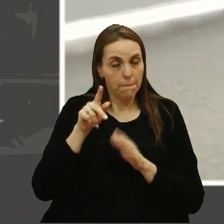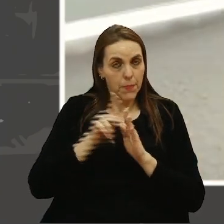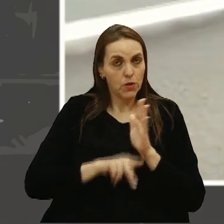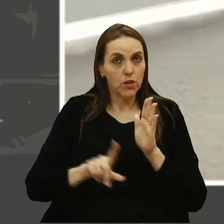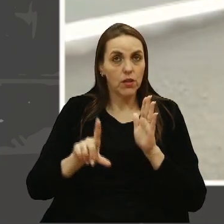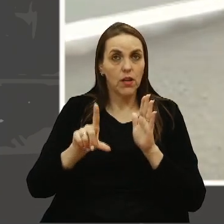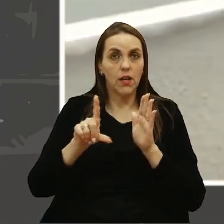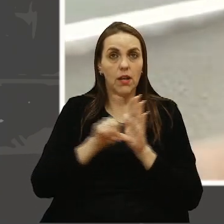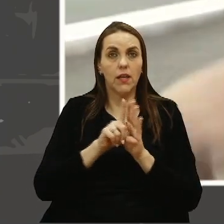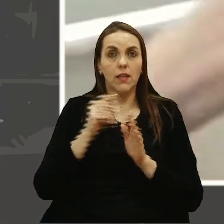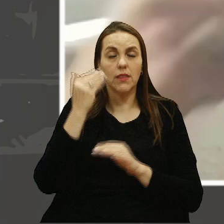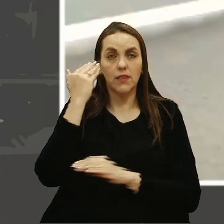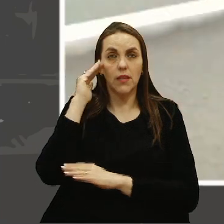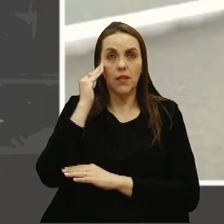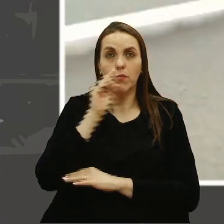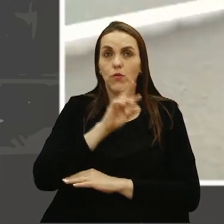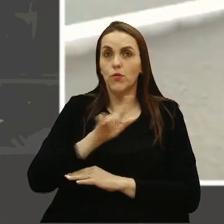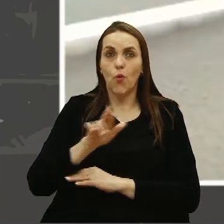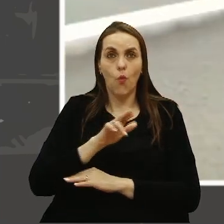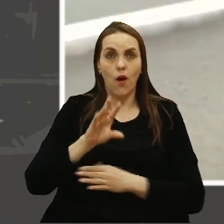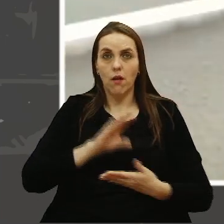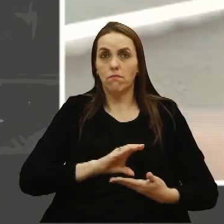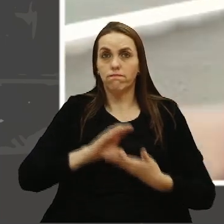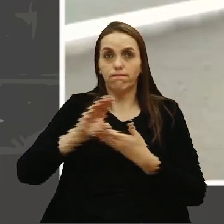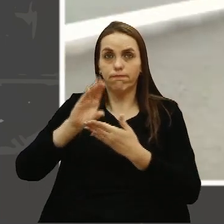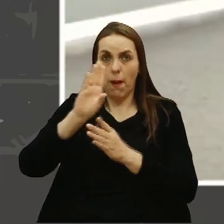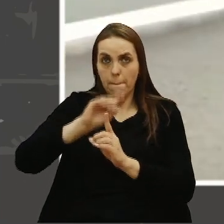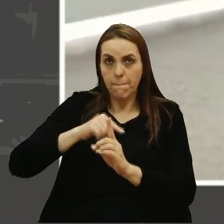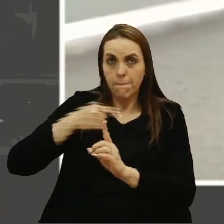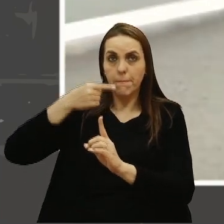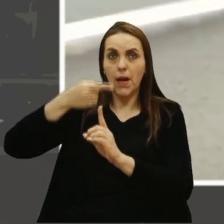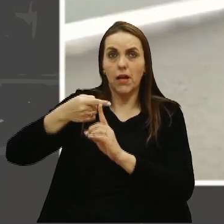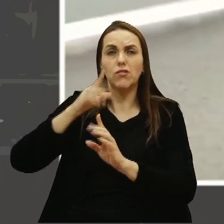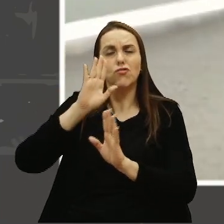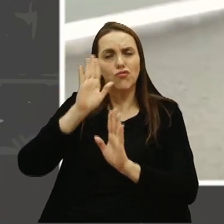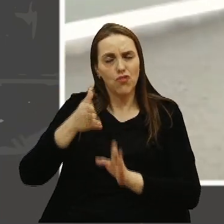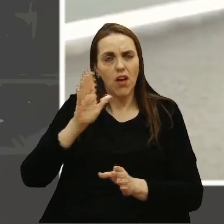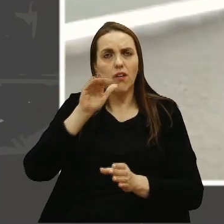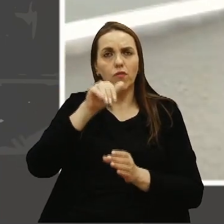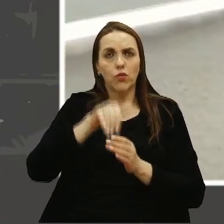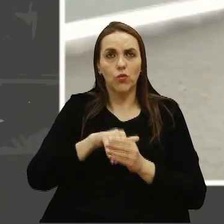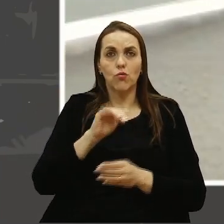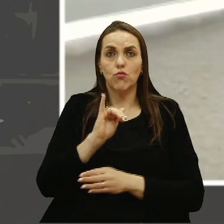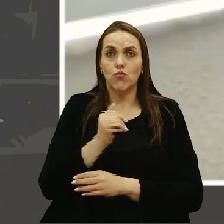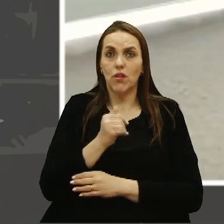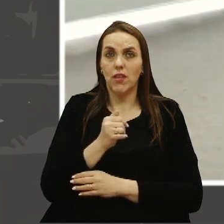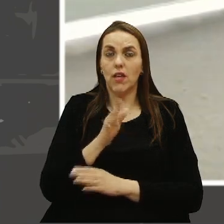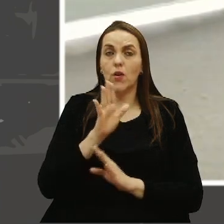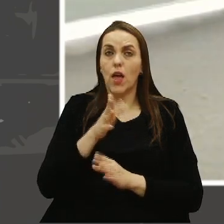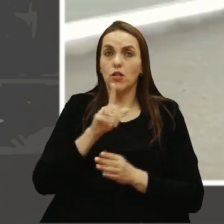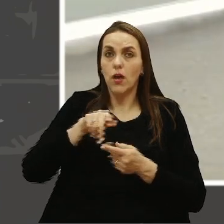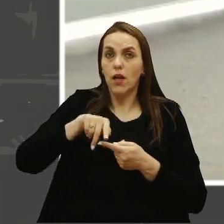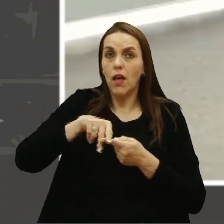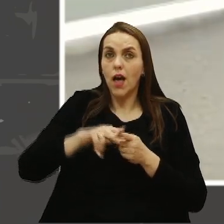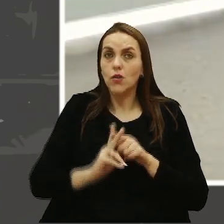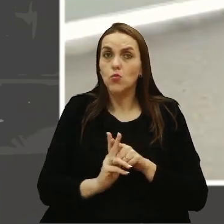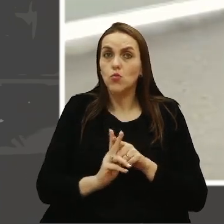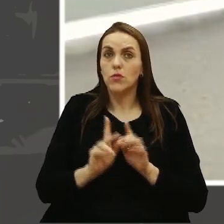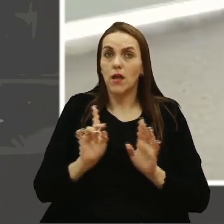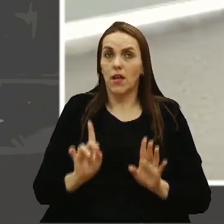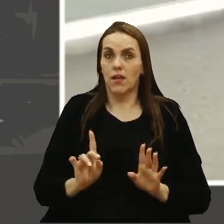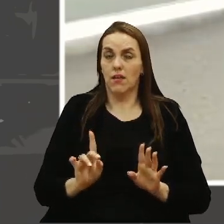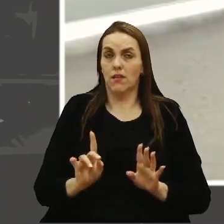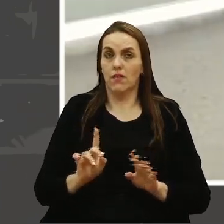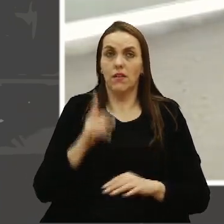lei, por entender que não é um subsídio a mais, isso já foi votado em janeiro, é uma adequação, como o